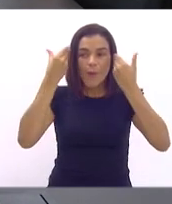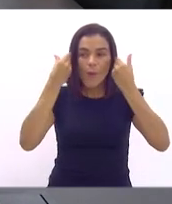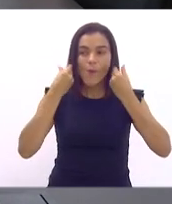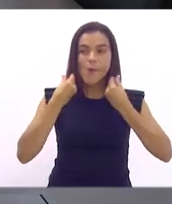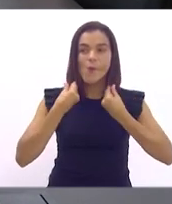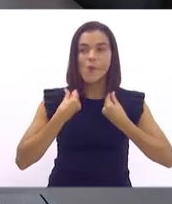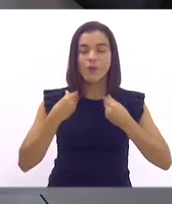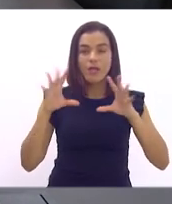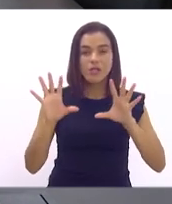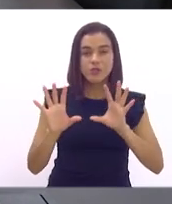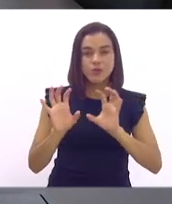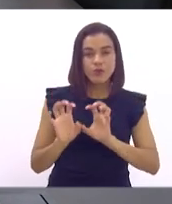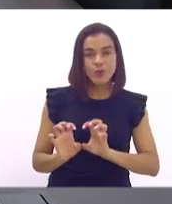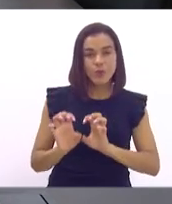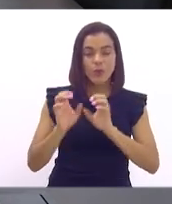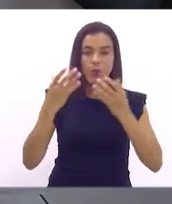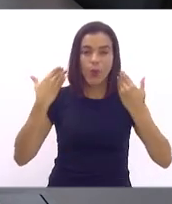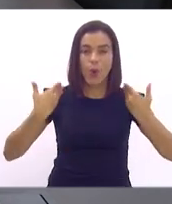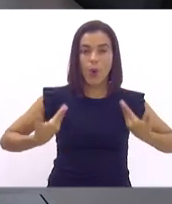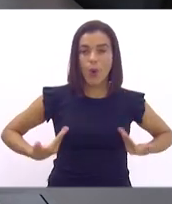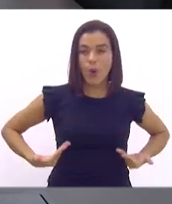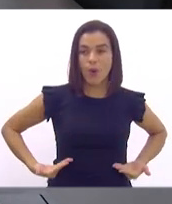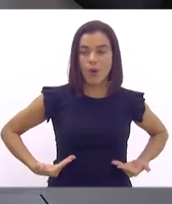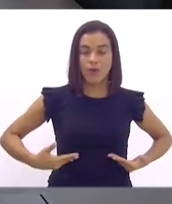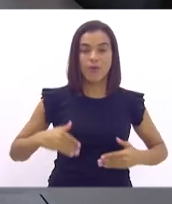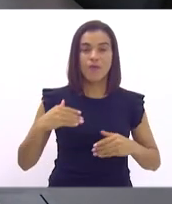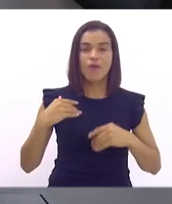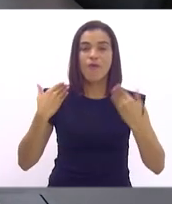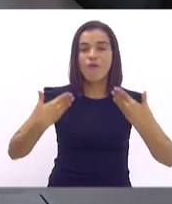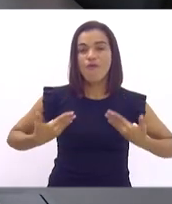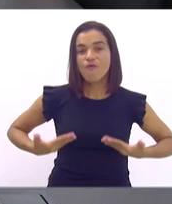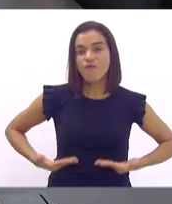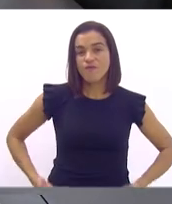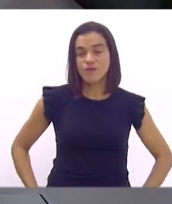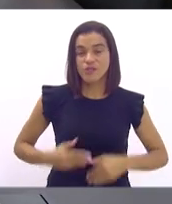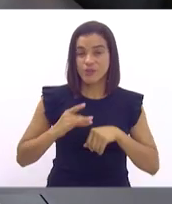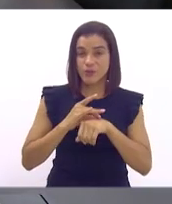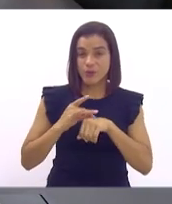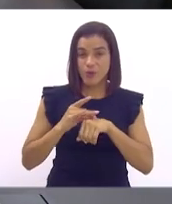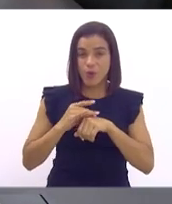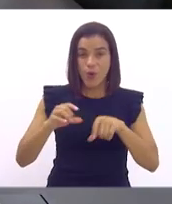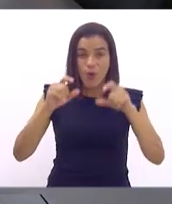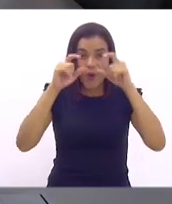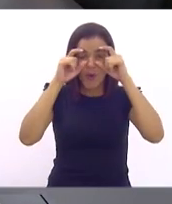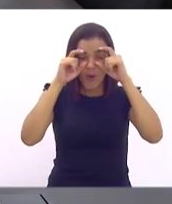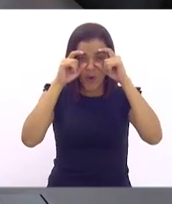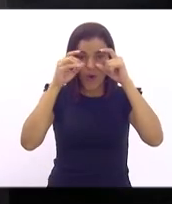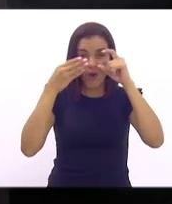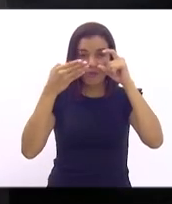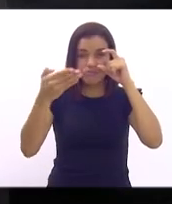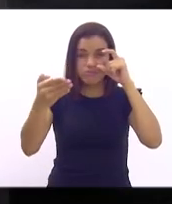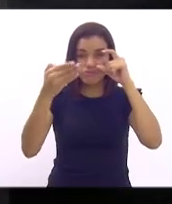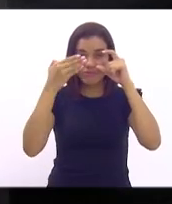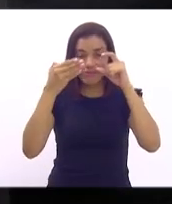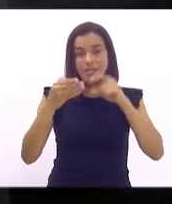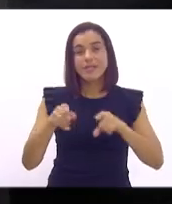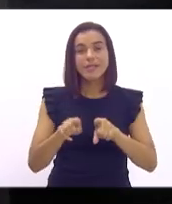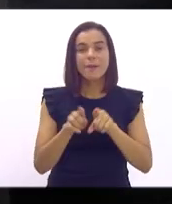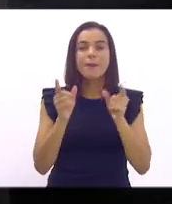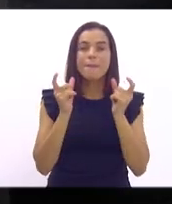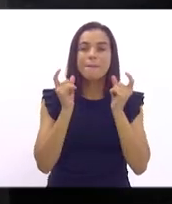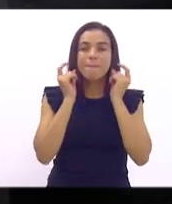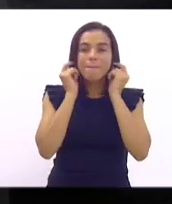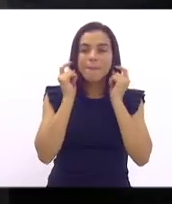lisos, escuros, longos, visto um vestido preto, uso óculos de grau, brincos,